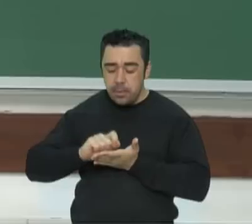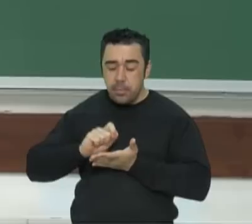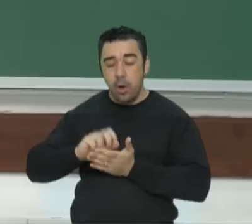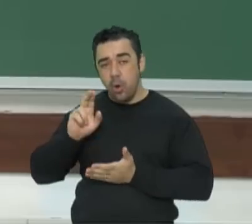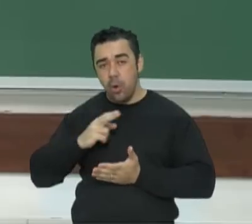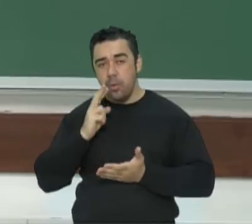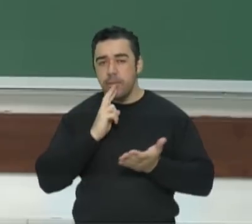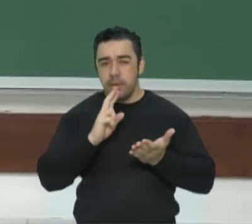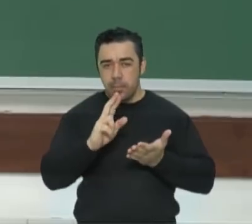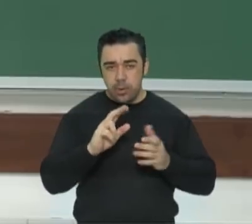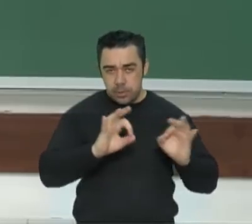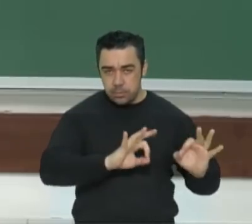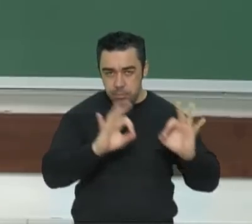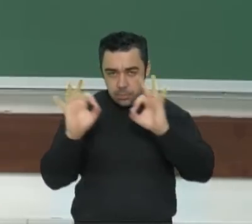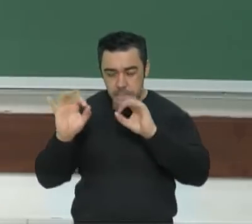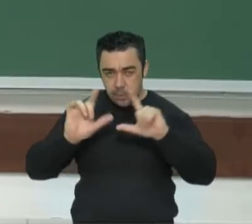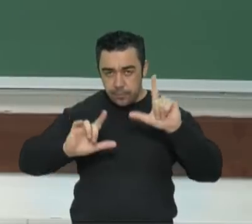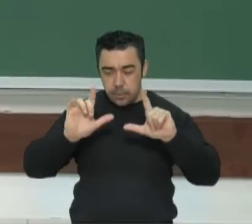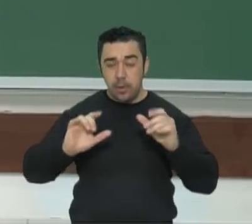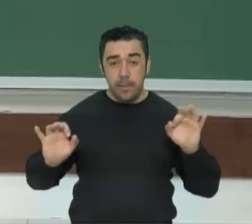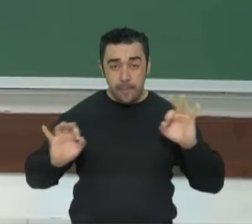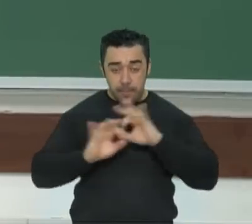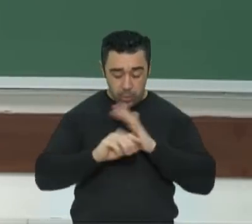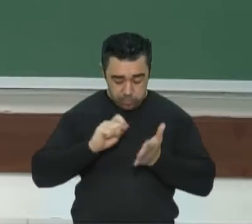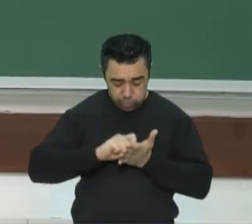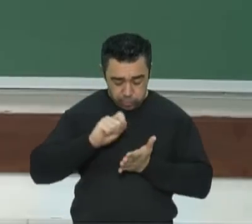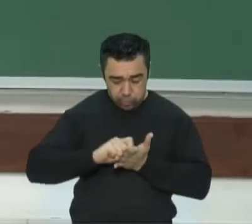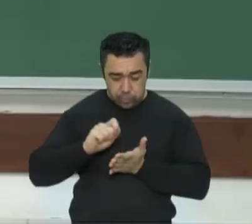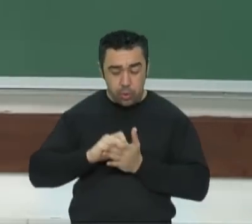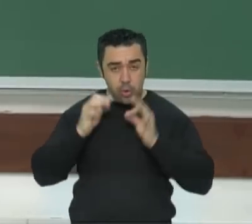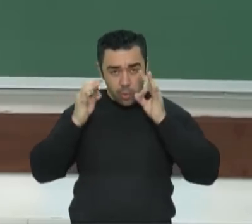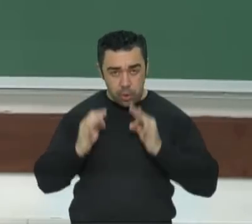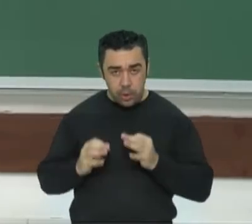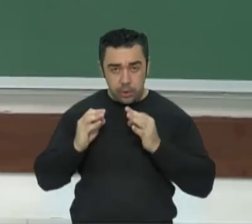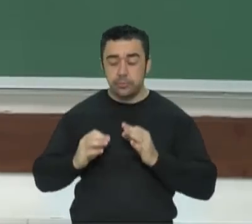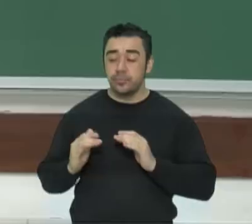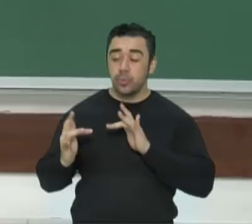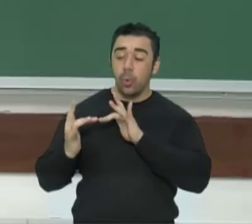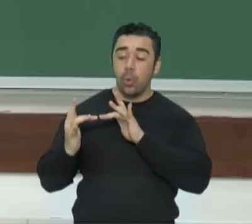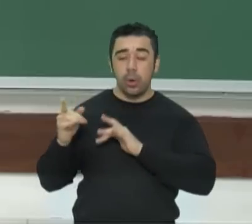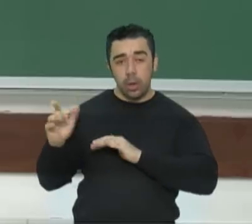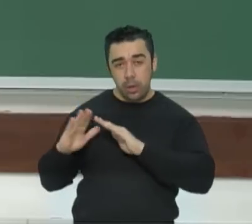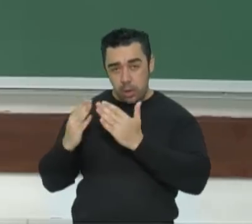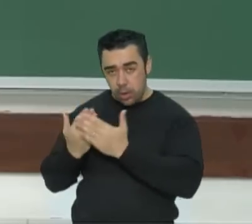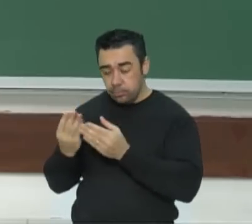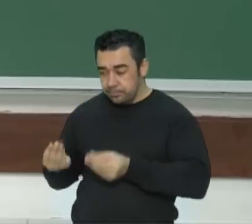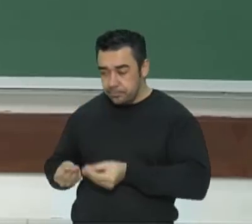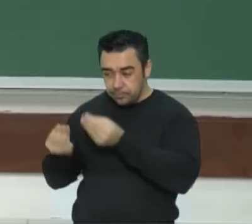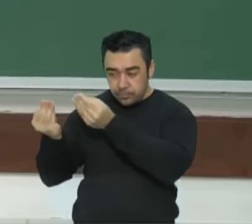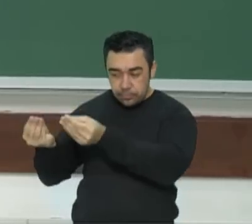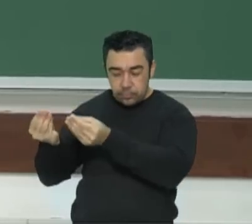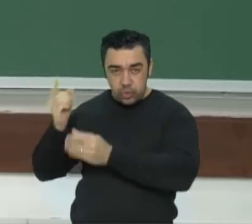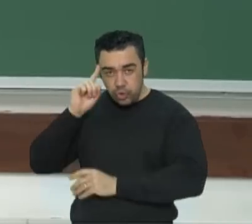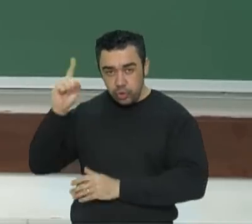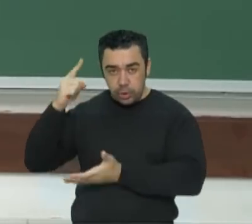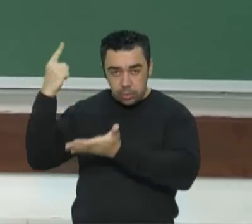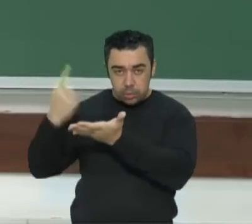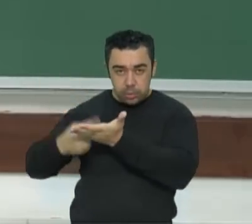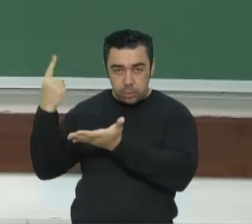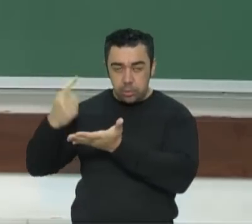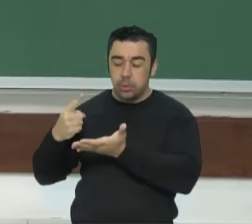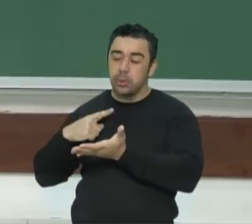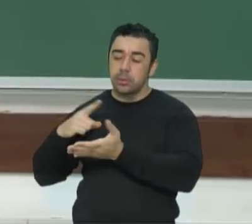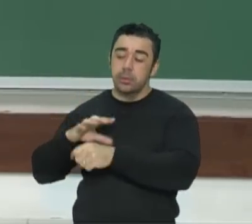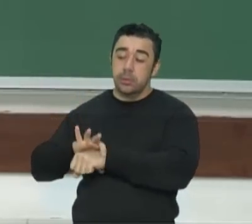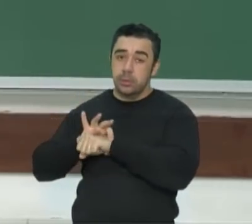televisão, lembre-se de realizar os seus exercícios corretamente e entrar em contato com a sua escola, marcando o melhor momento para